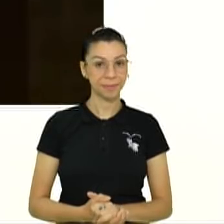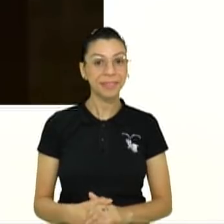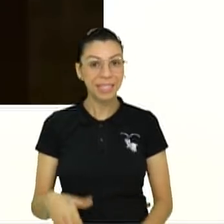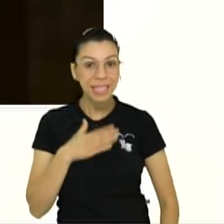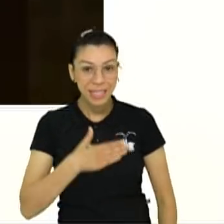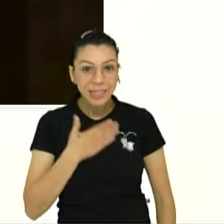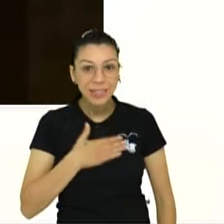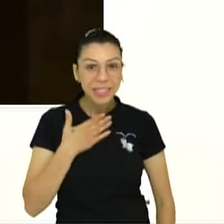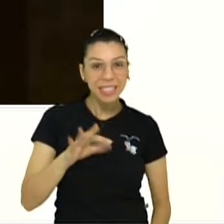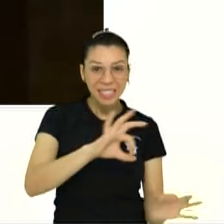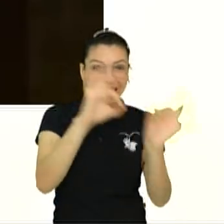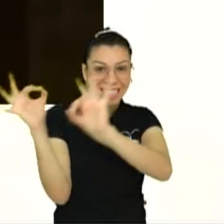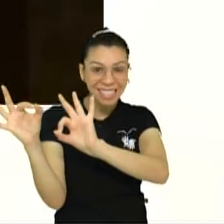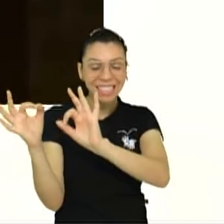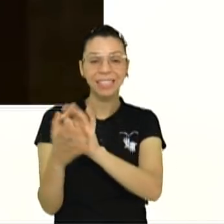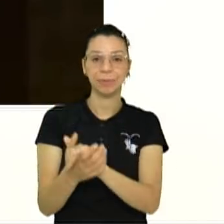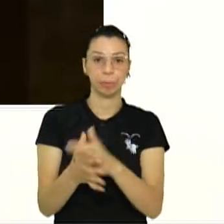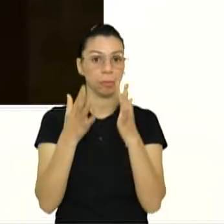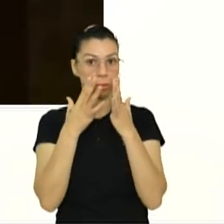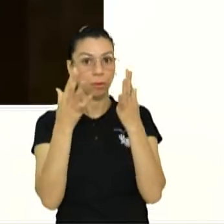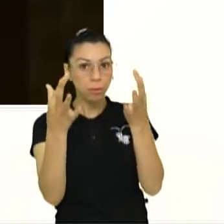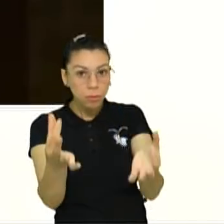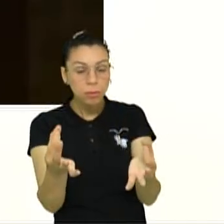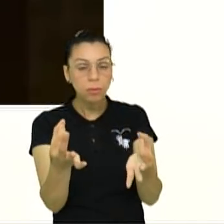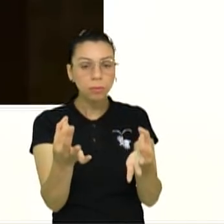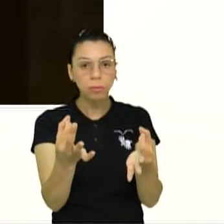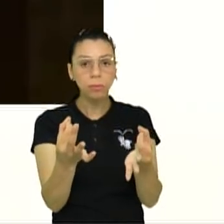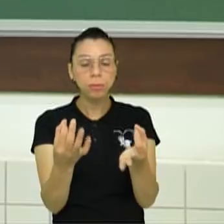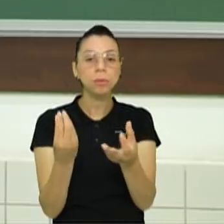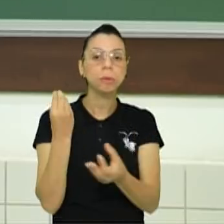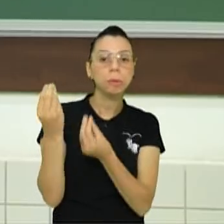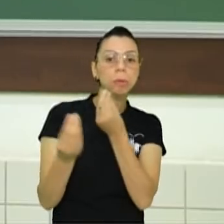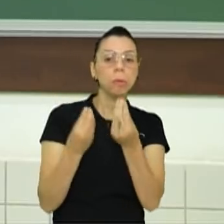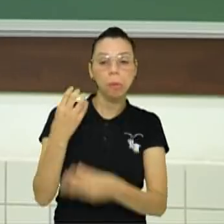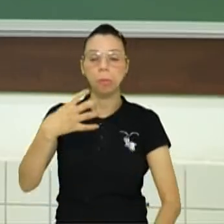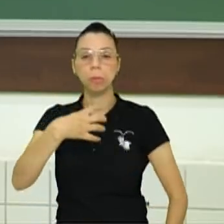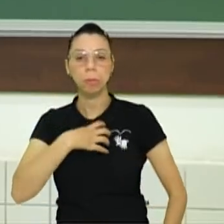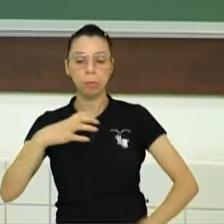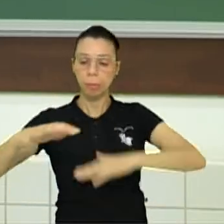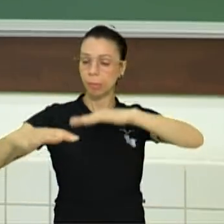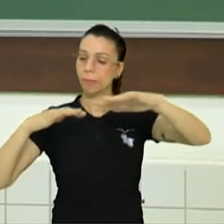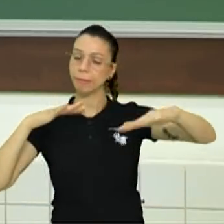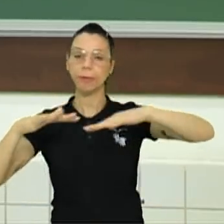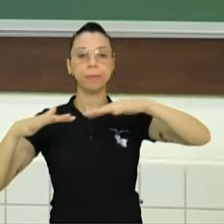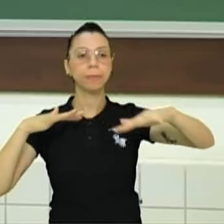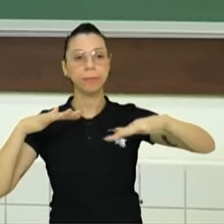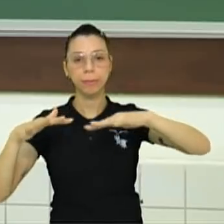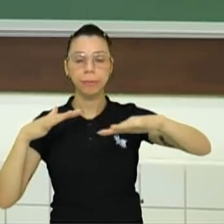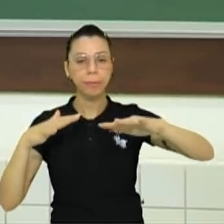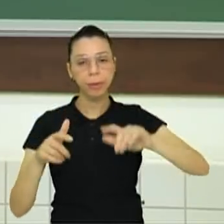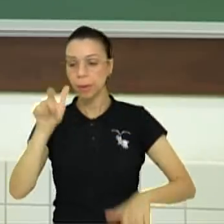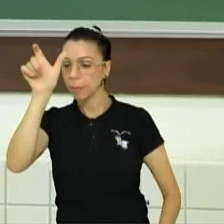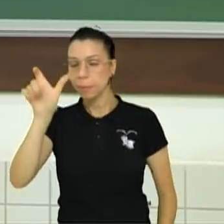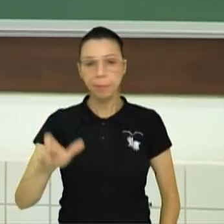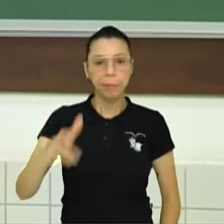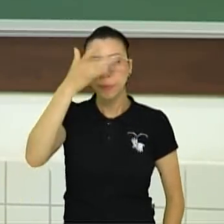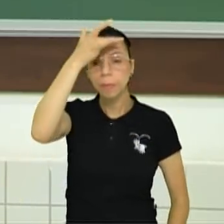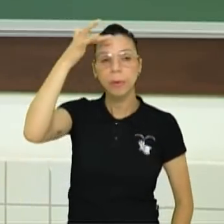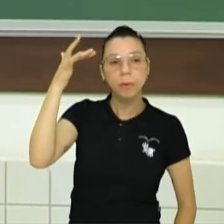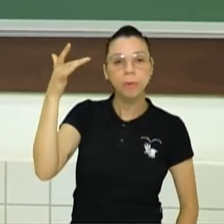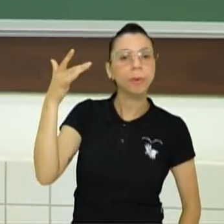Gostaram do vídeo? Prestaram atenção dos gestos que o personagem